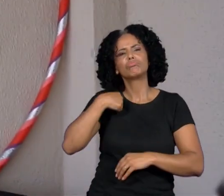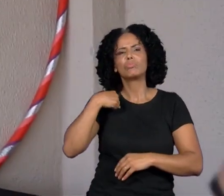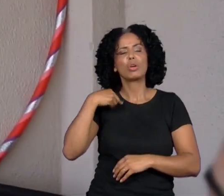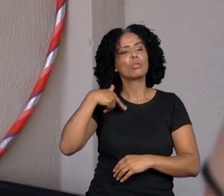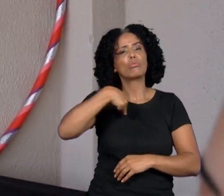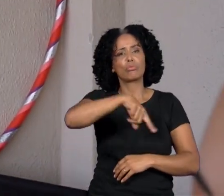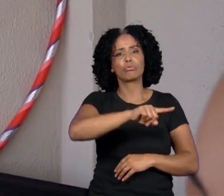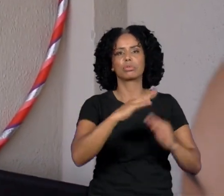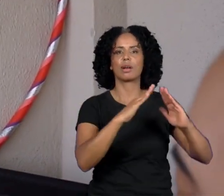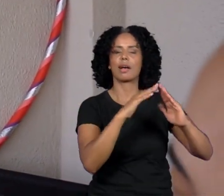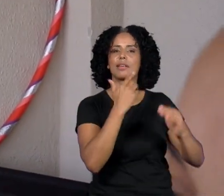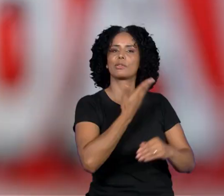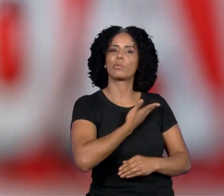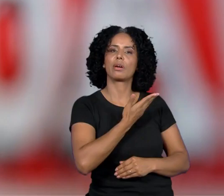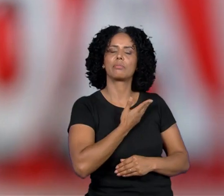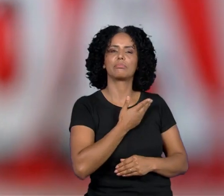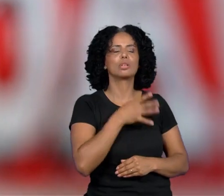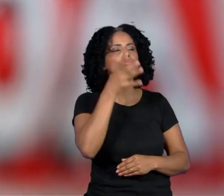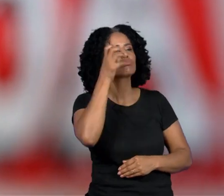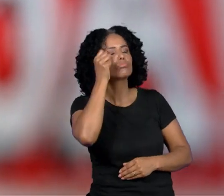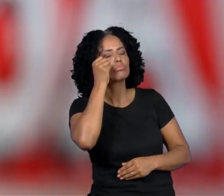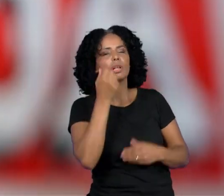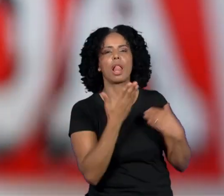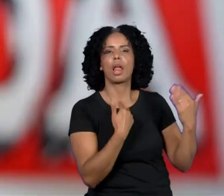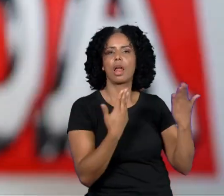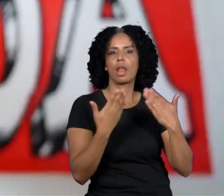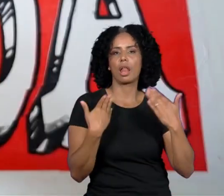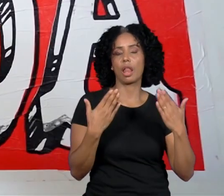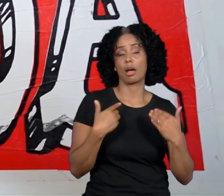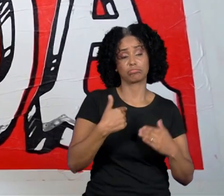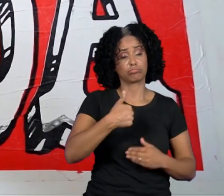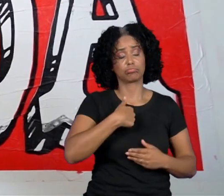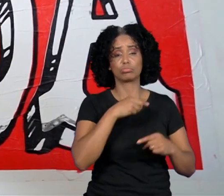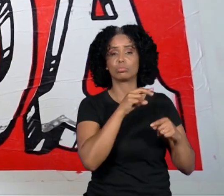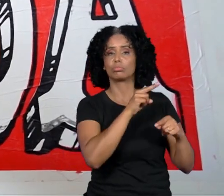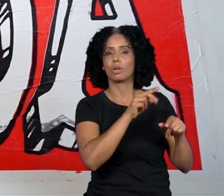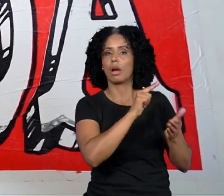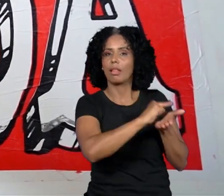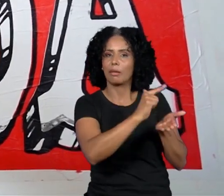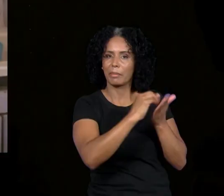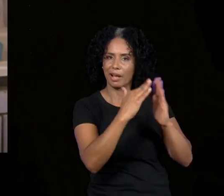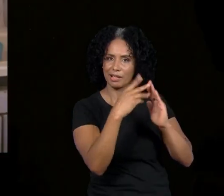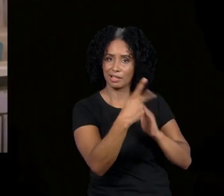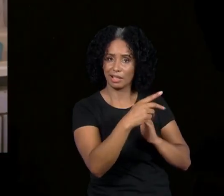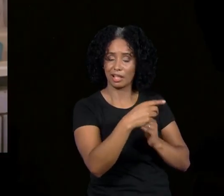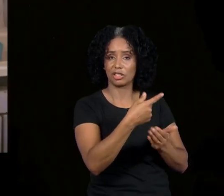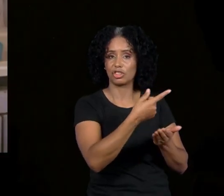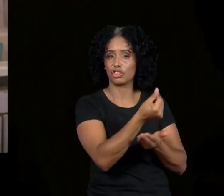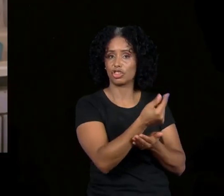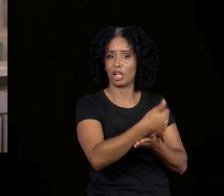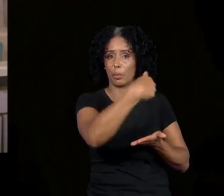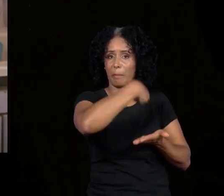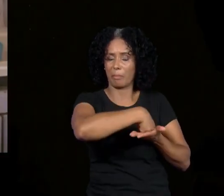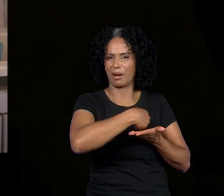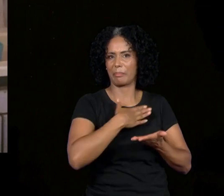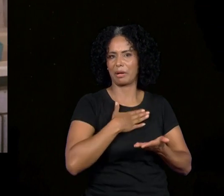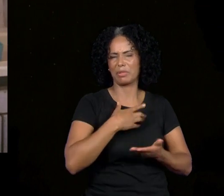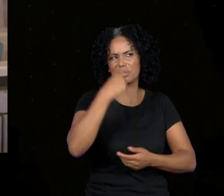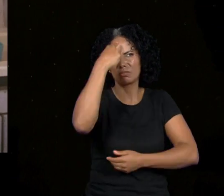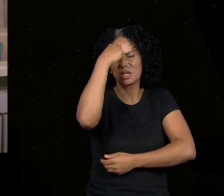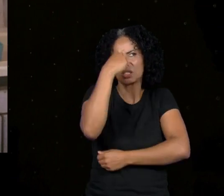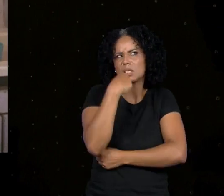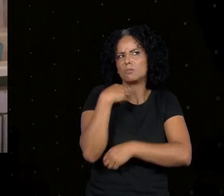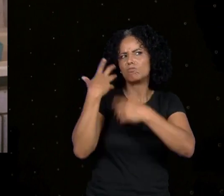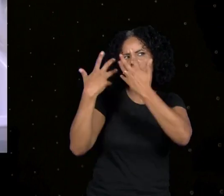amiga, conversar com ela e aí eu limpei a casa dela e ela me ofereceu dinheiro. Acho que foi naquele momento que eu parei para